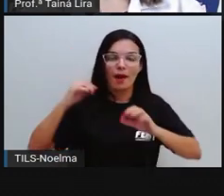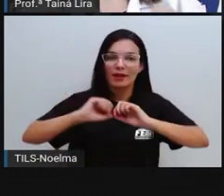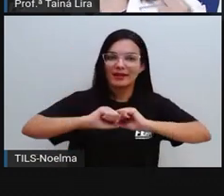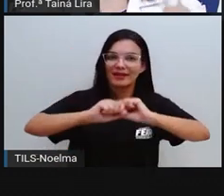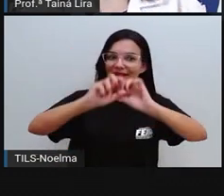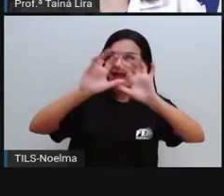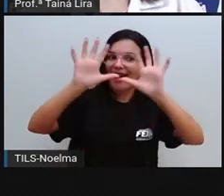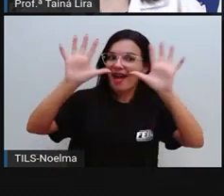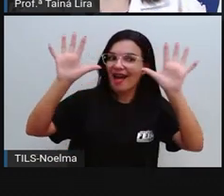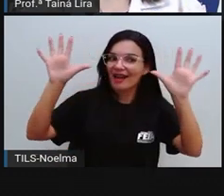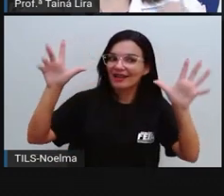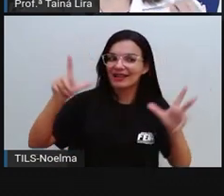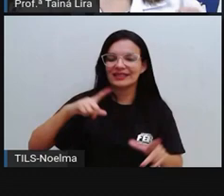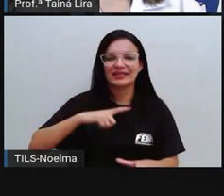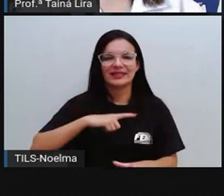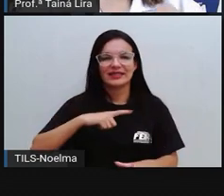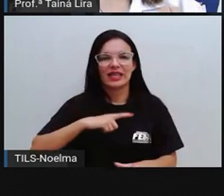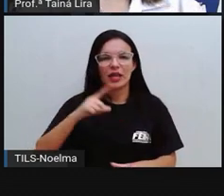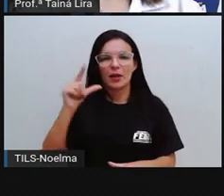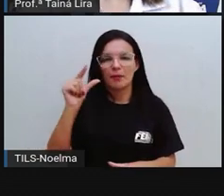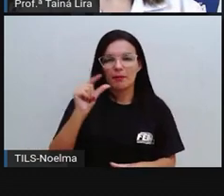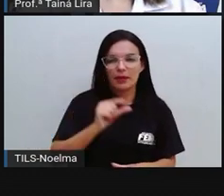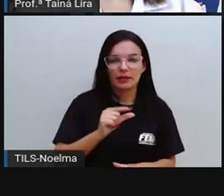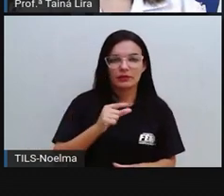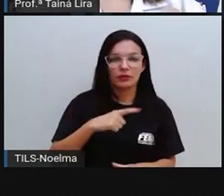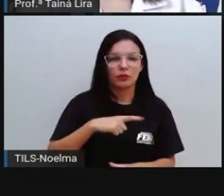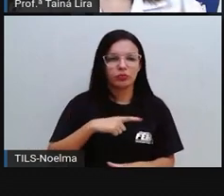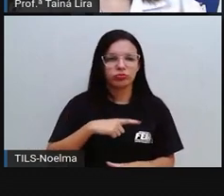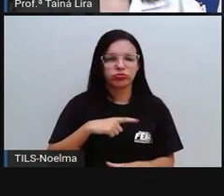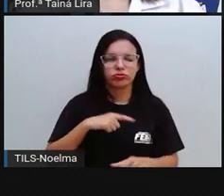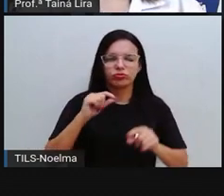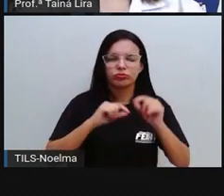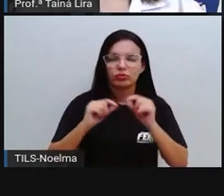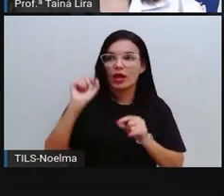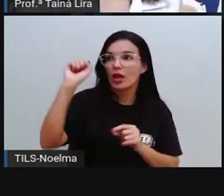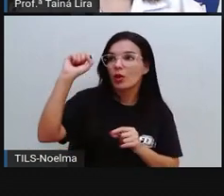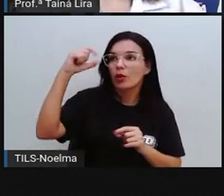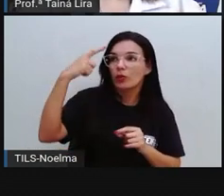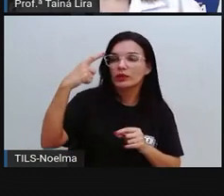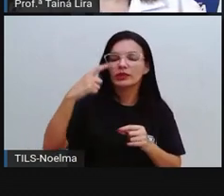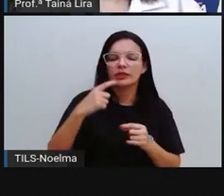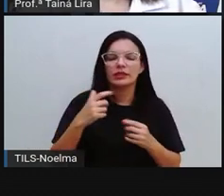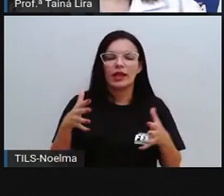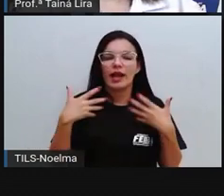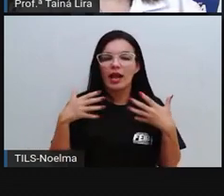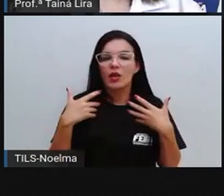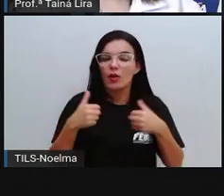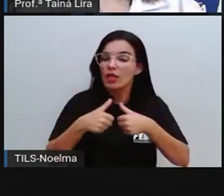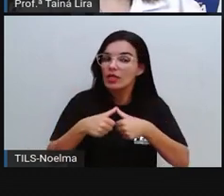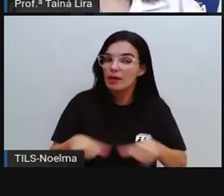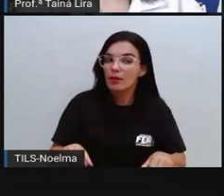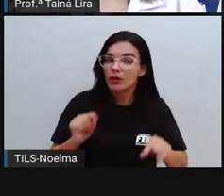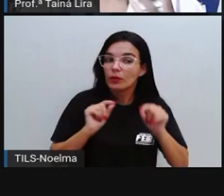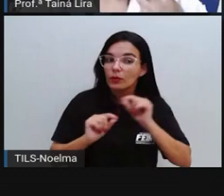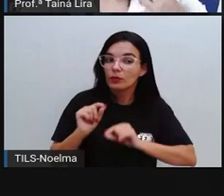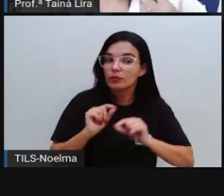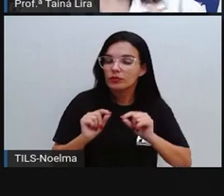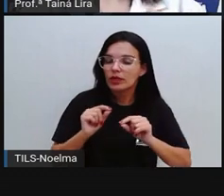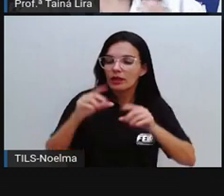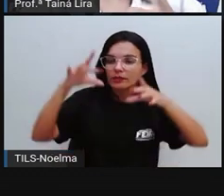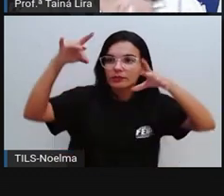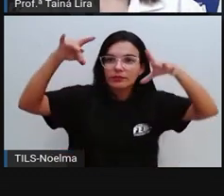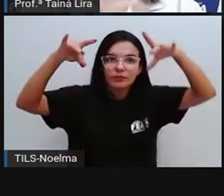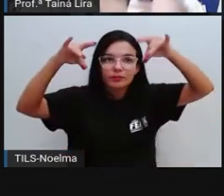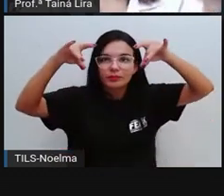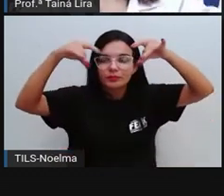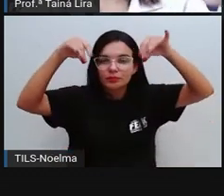menos capacidade de absorver a luz e calor, e por isso elas vão demorar um pouco mais de tempo para secar. Ela não absorve o